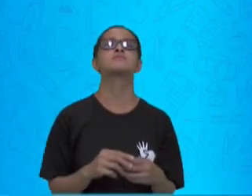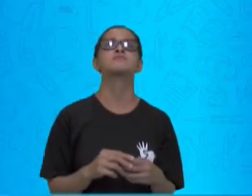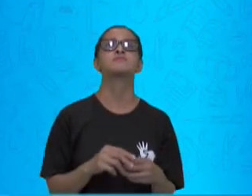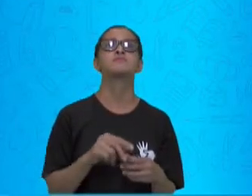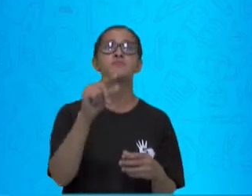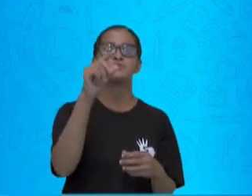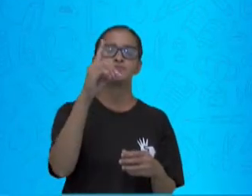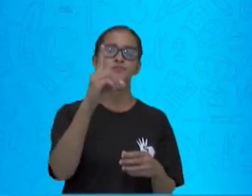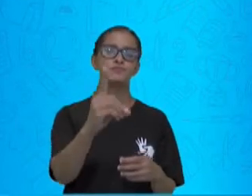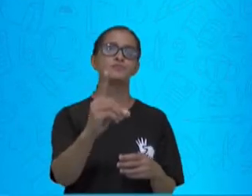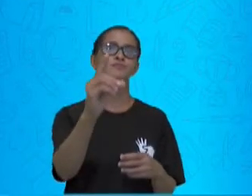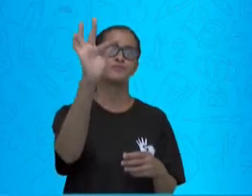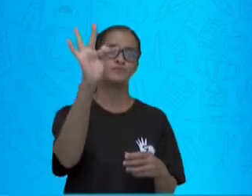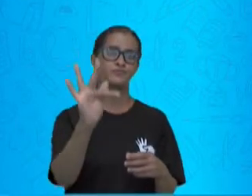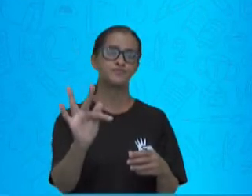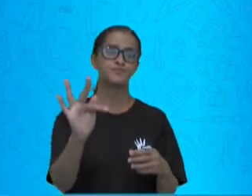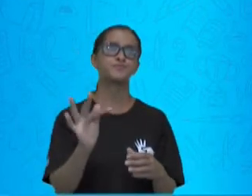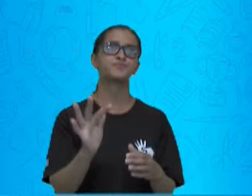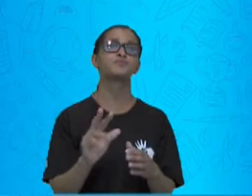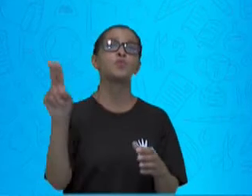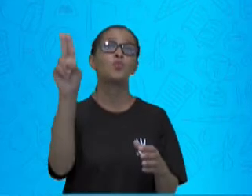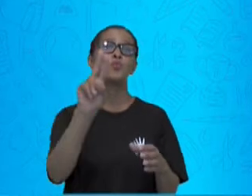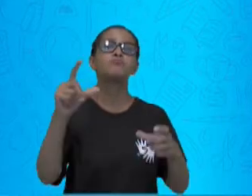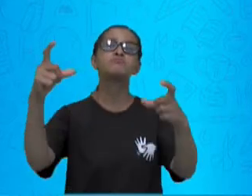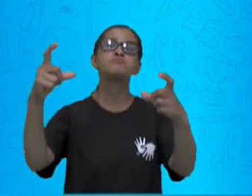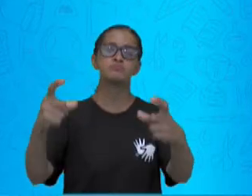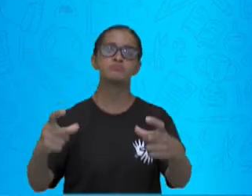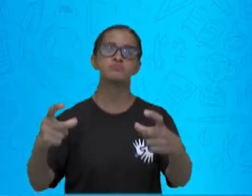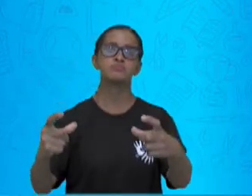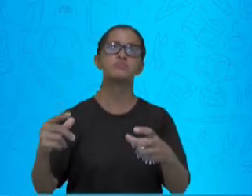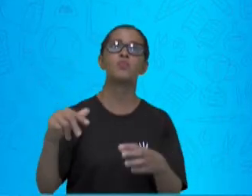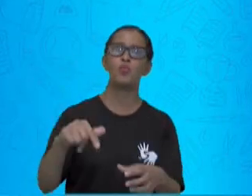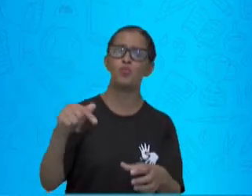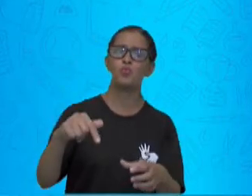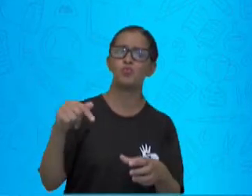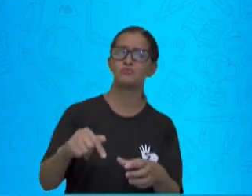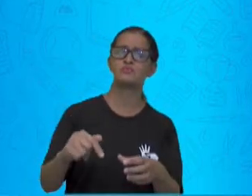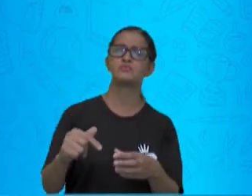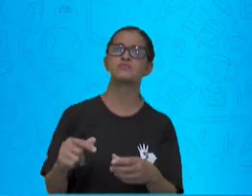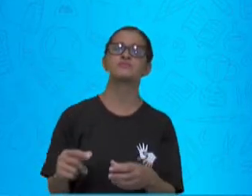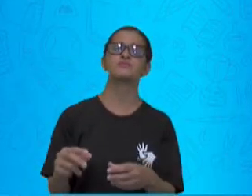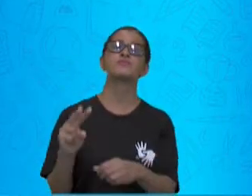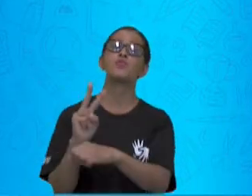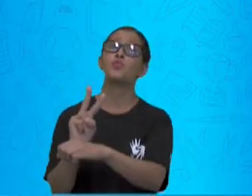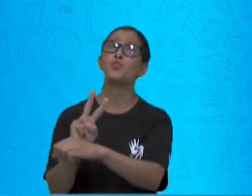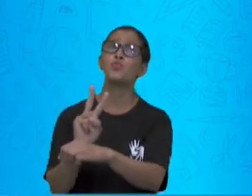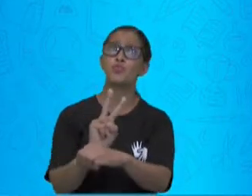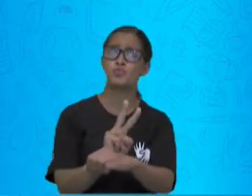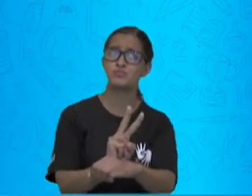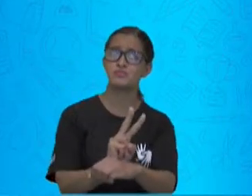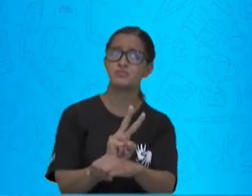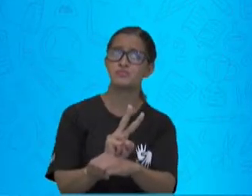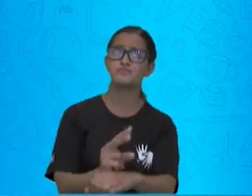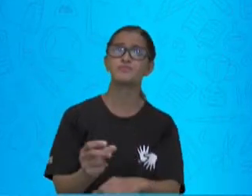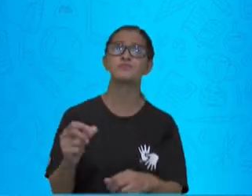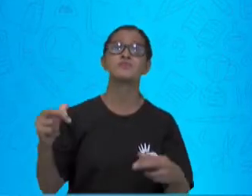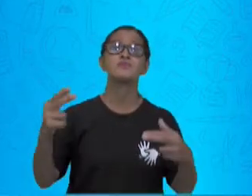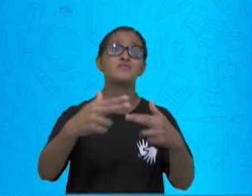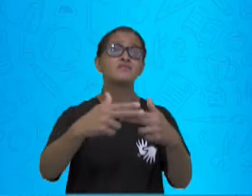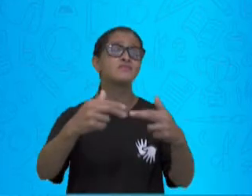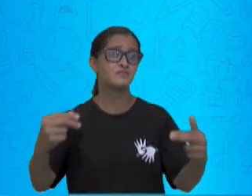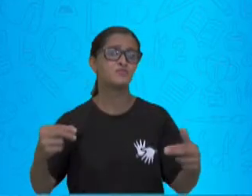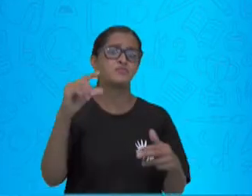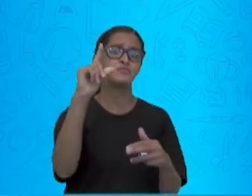unidades administrativas pertencentes aos municípios. O município ele pode ser composto por um ou